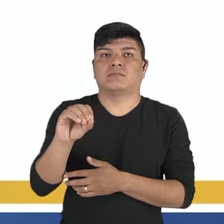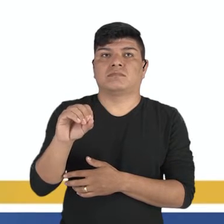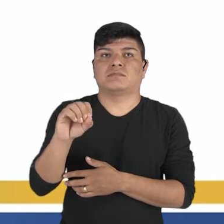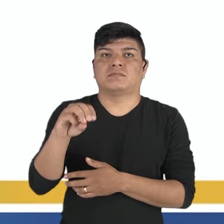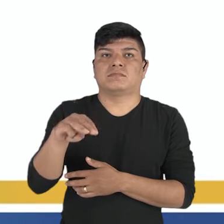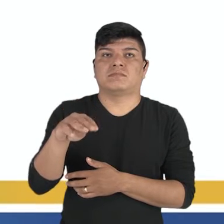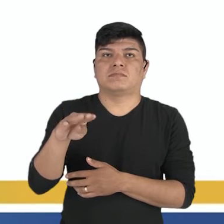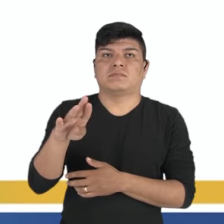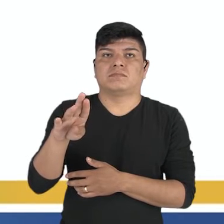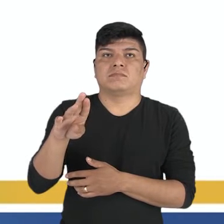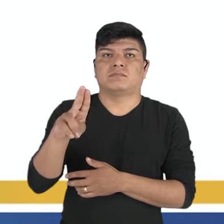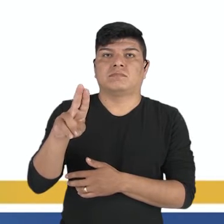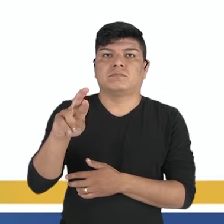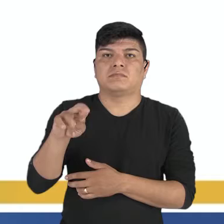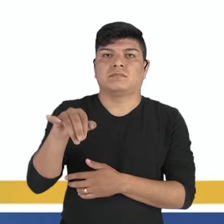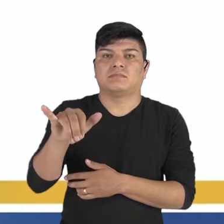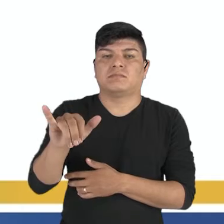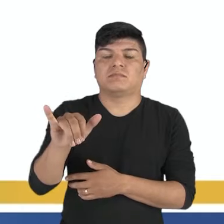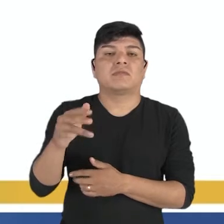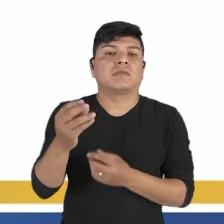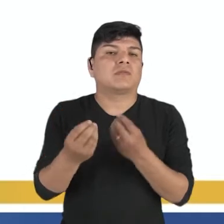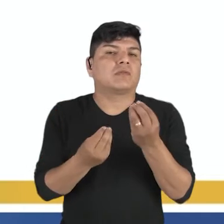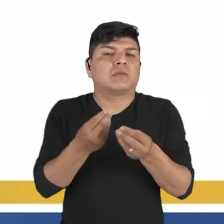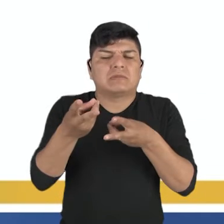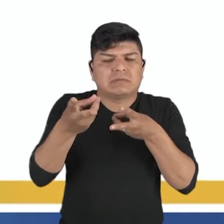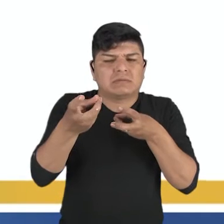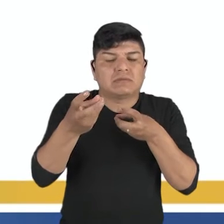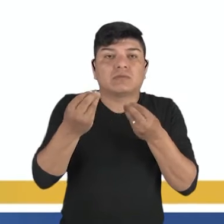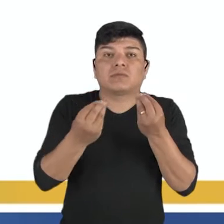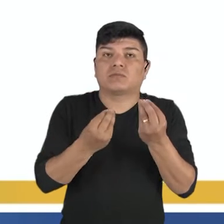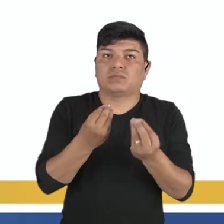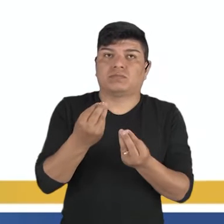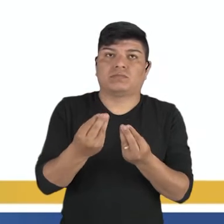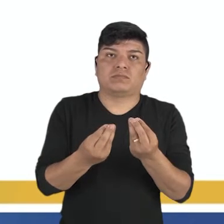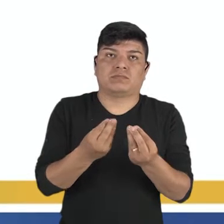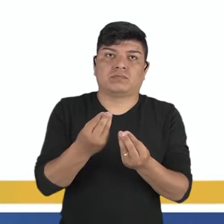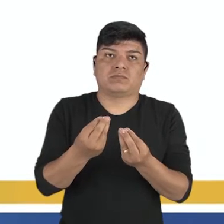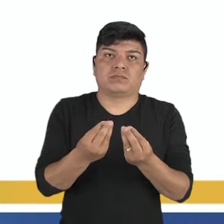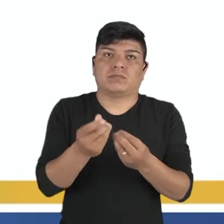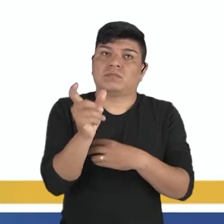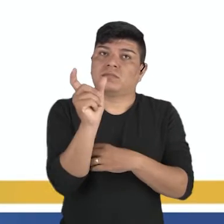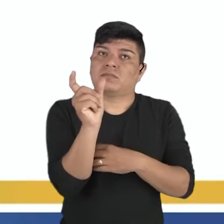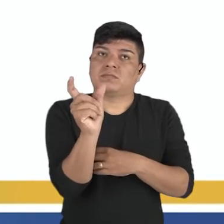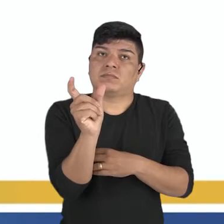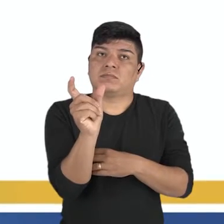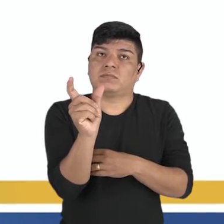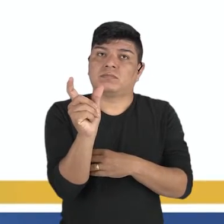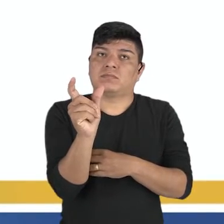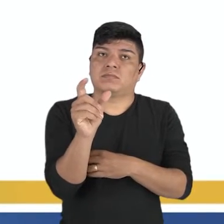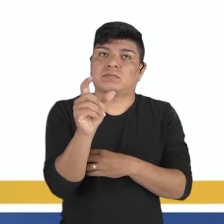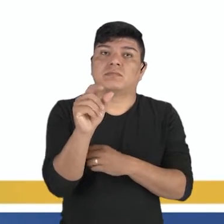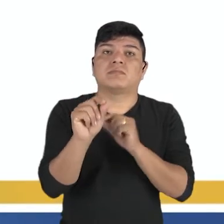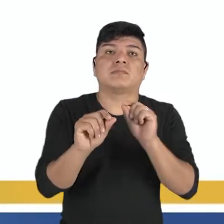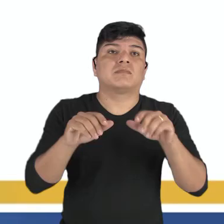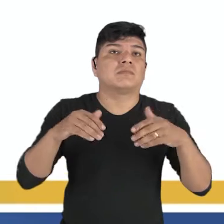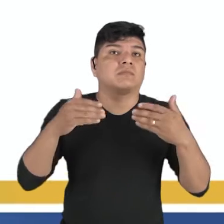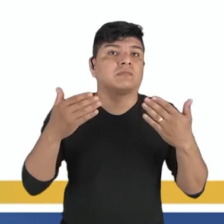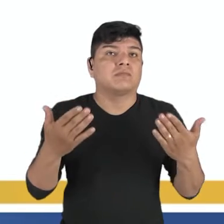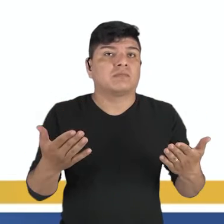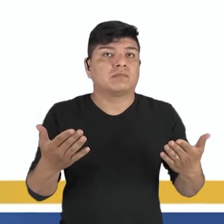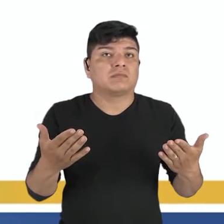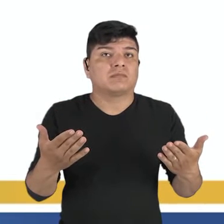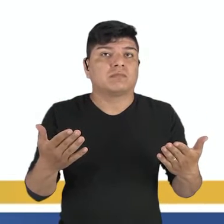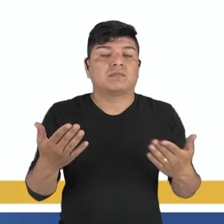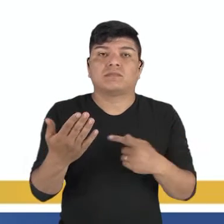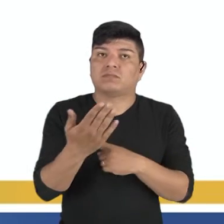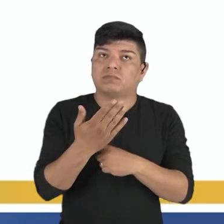certo? Como a gente conseguiu identificar a palavra published?